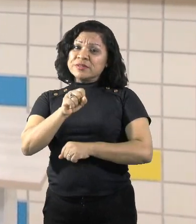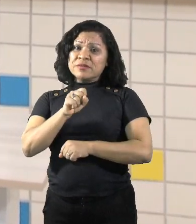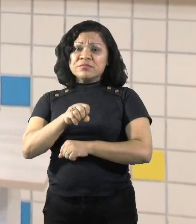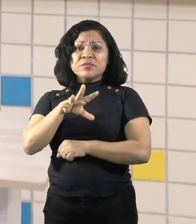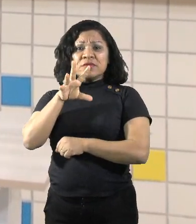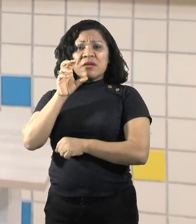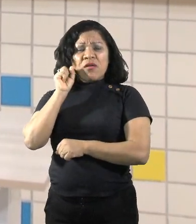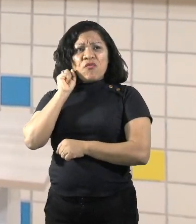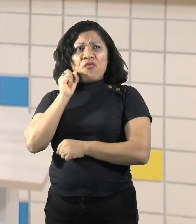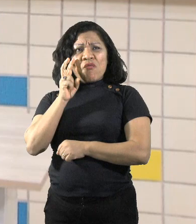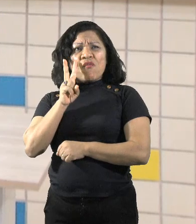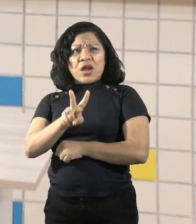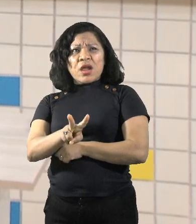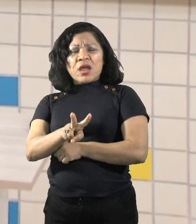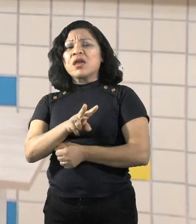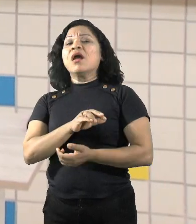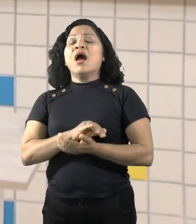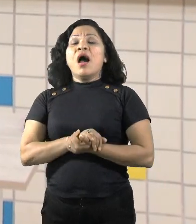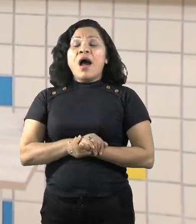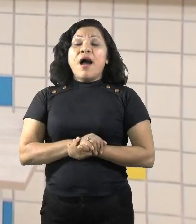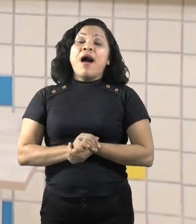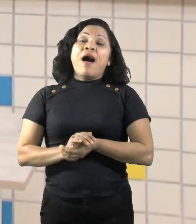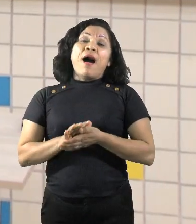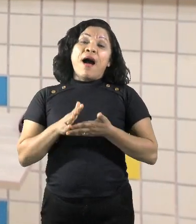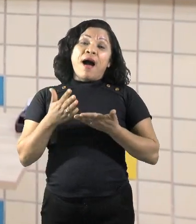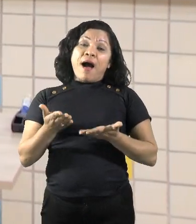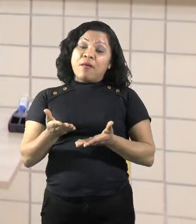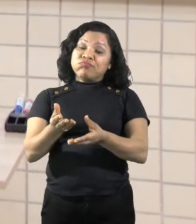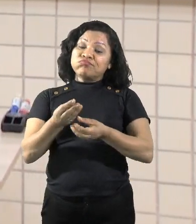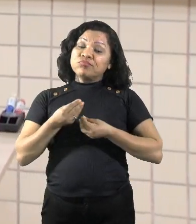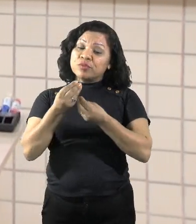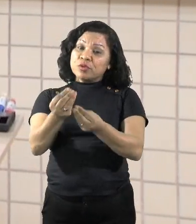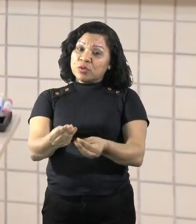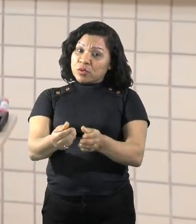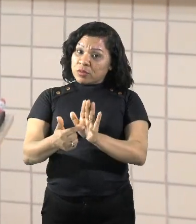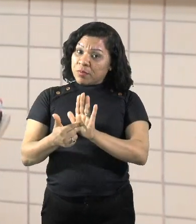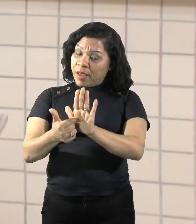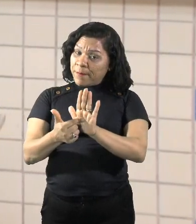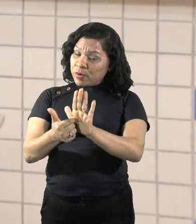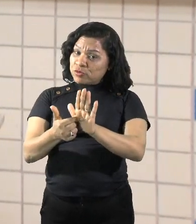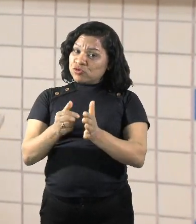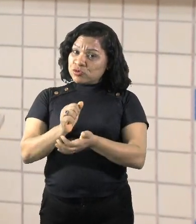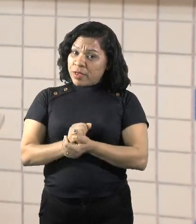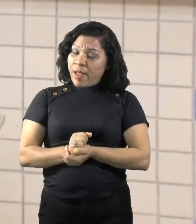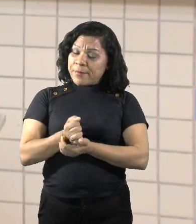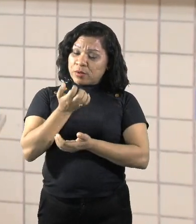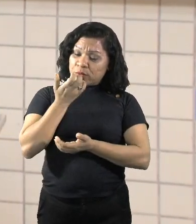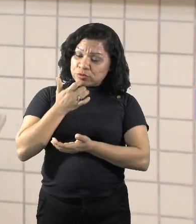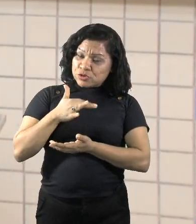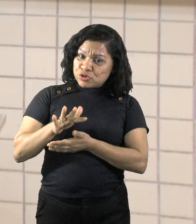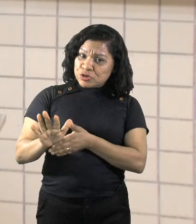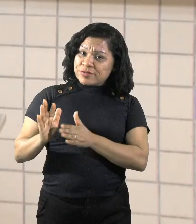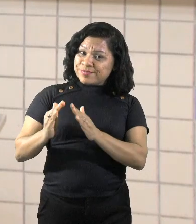Eu até trouxe ele para mostrar para os nossos mentes brilhantes de casa.